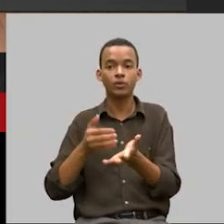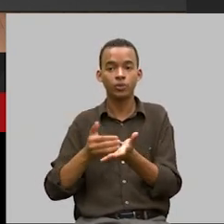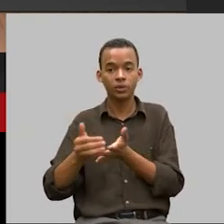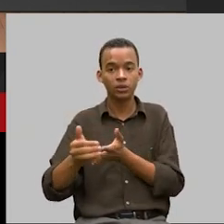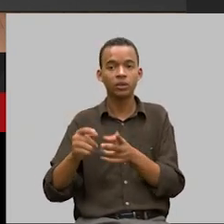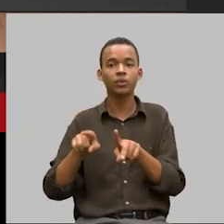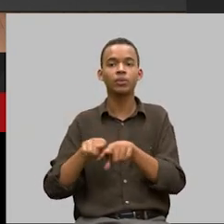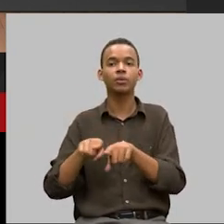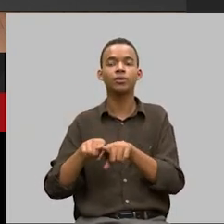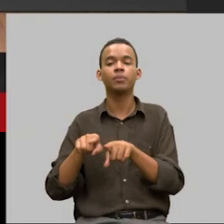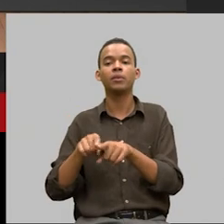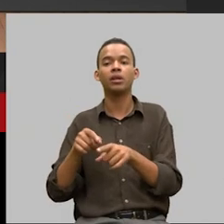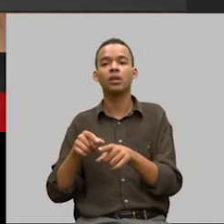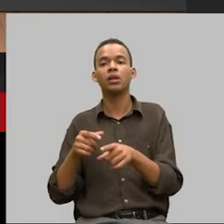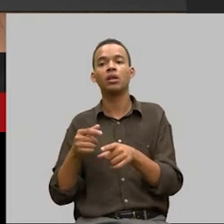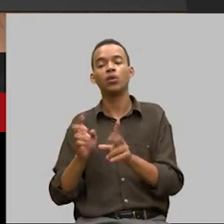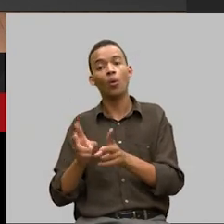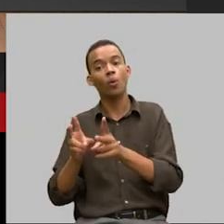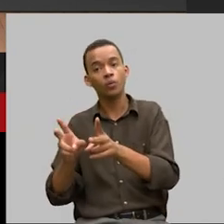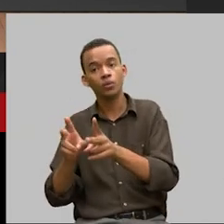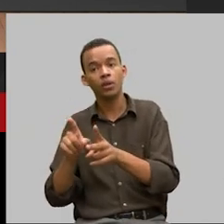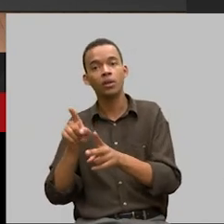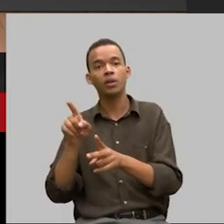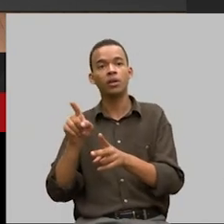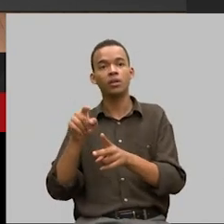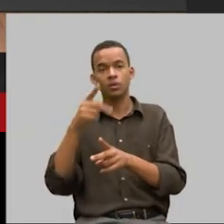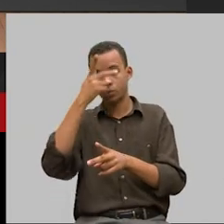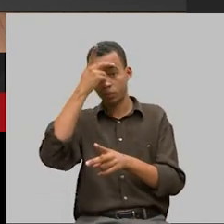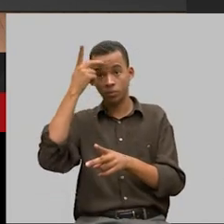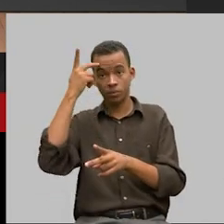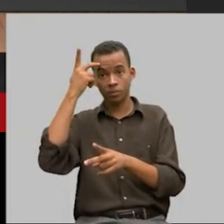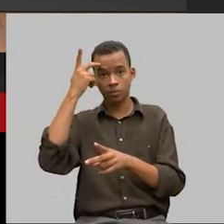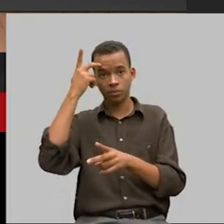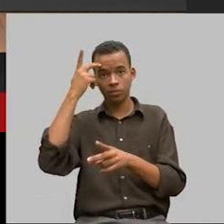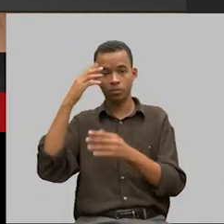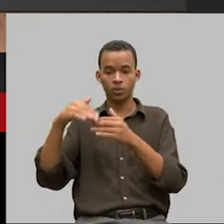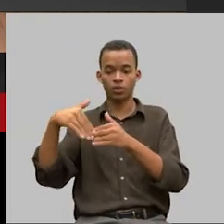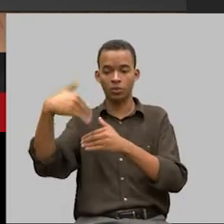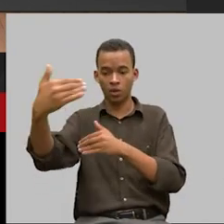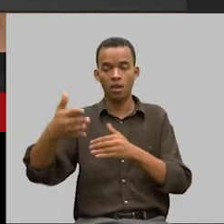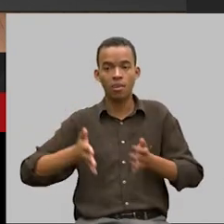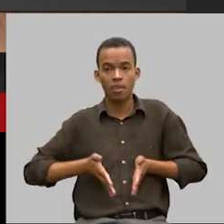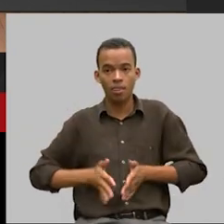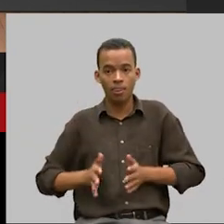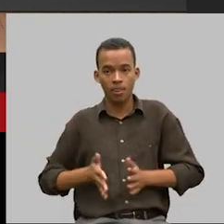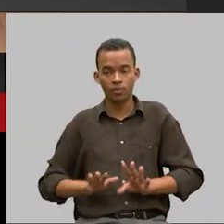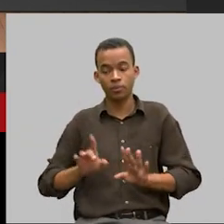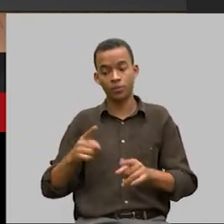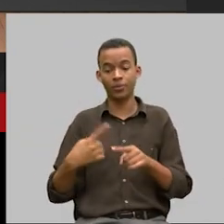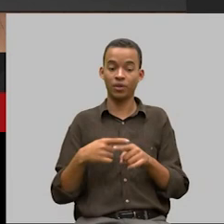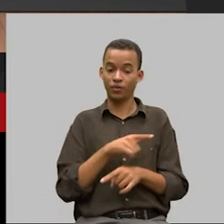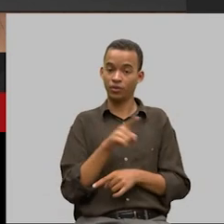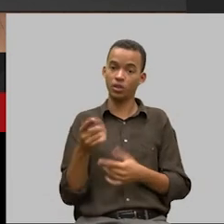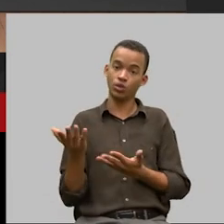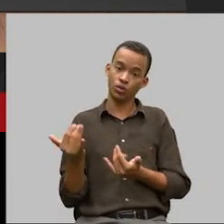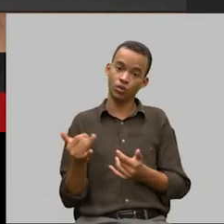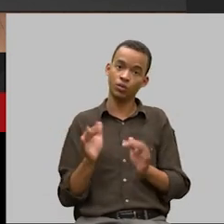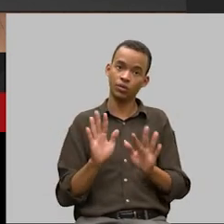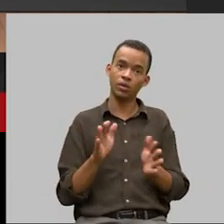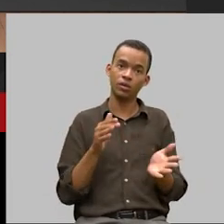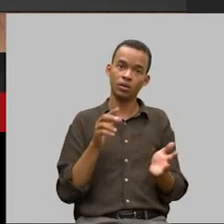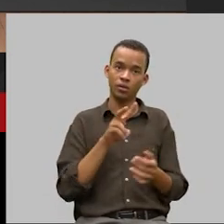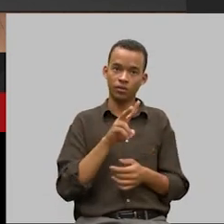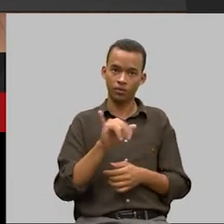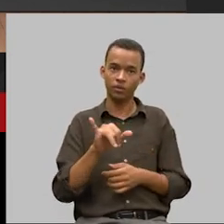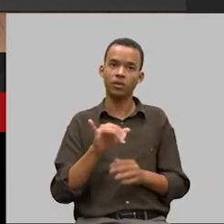professores que vão dar aula pras pessoas que virão depois de mim porque vocês já estão mais por fim né Eu espero né gente vocês